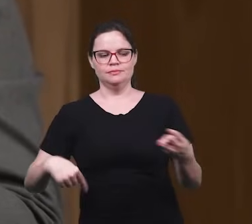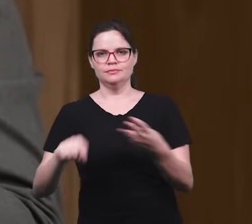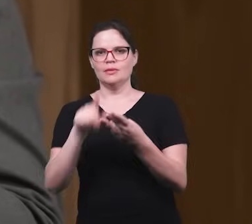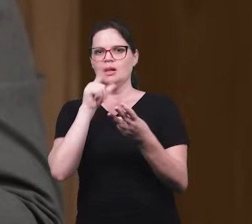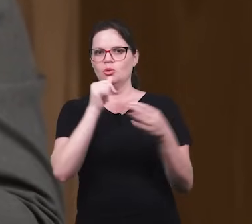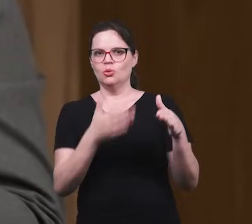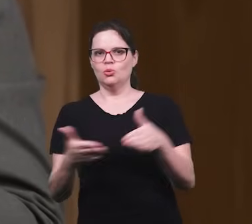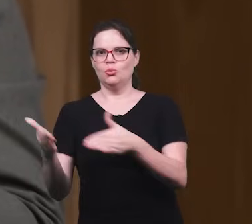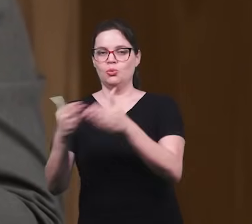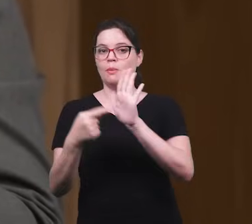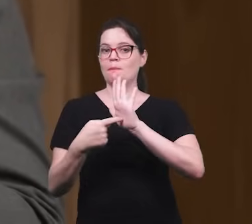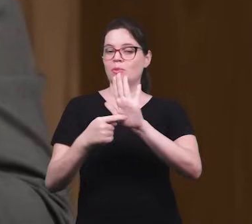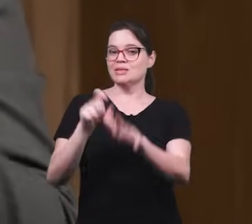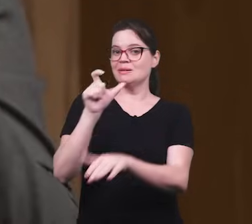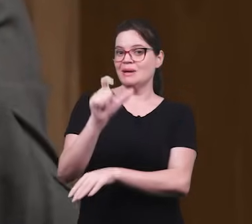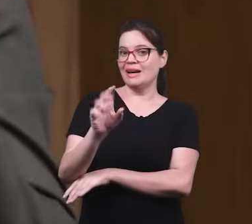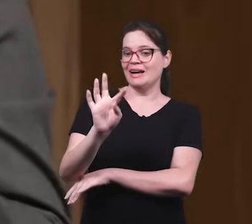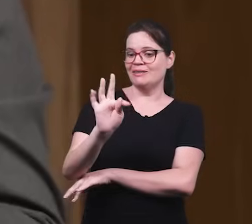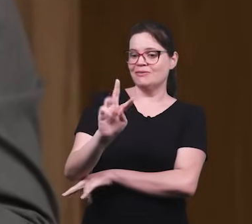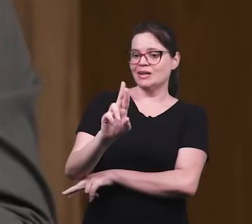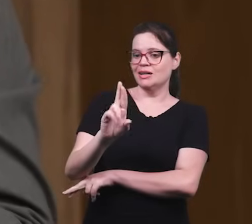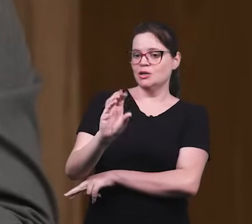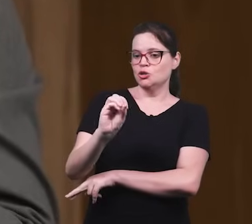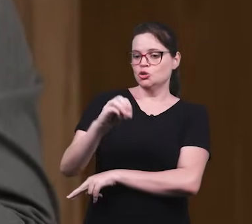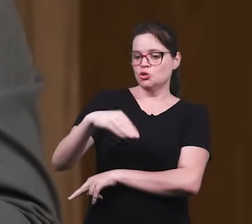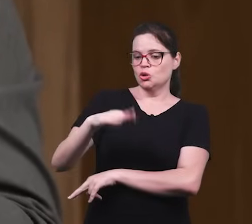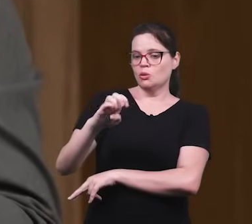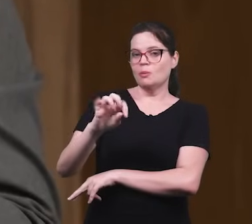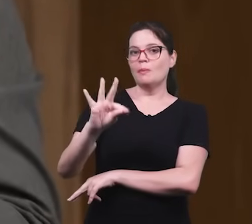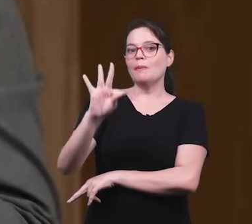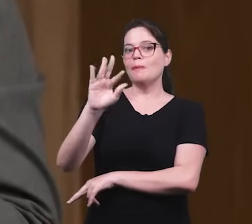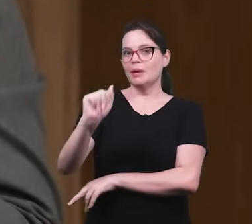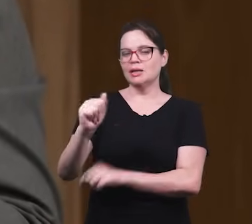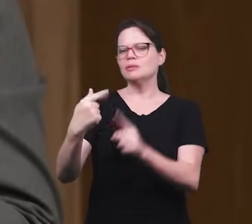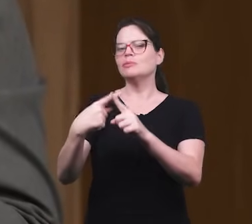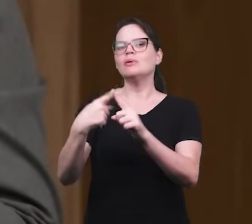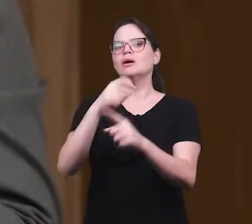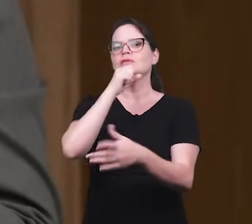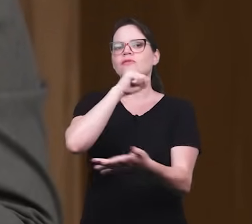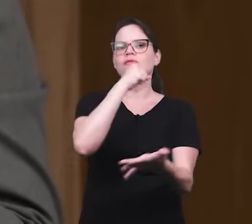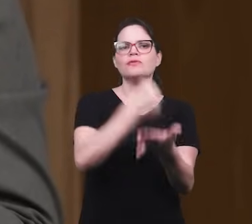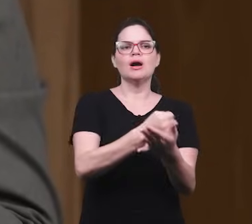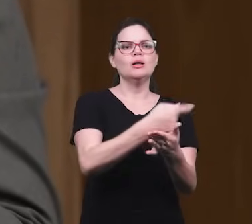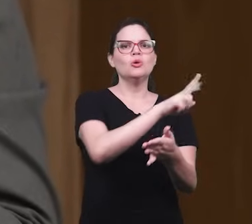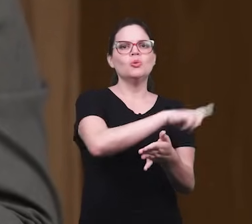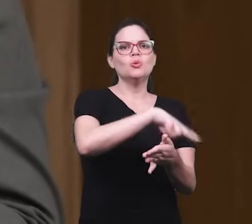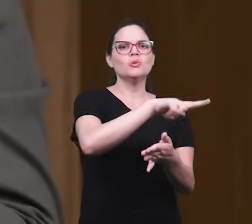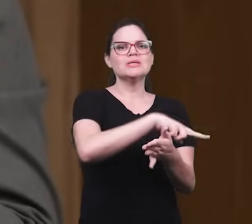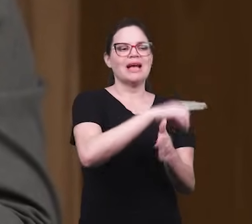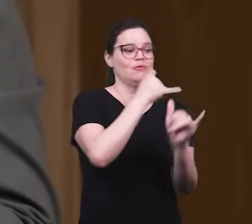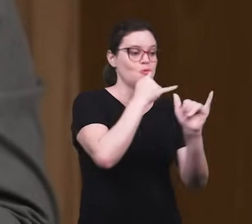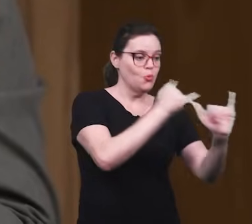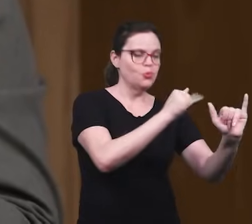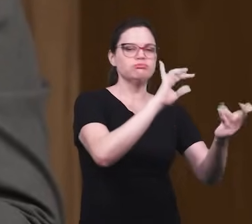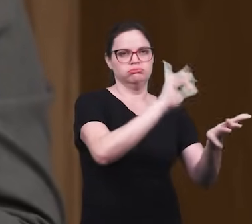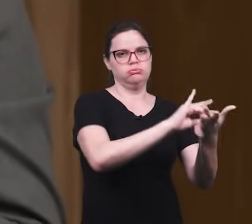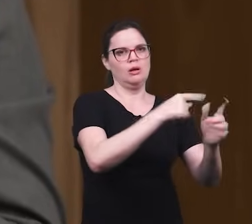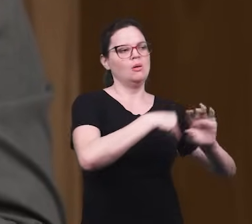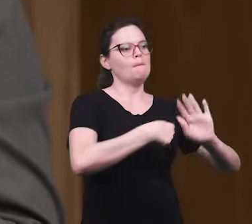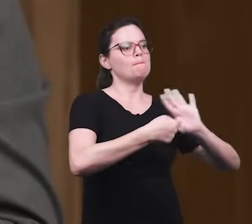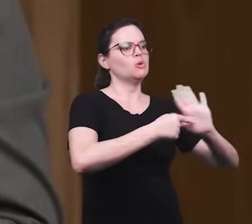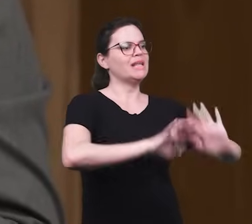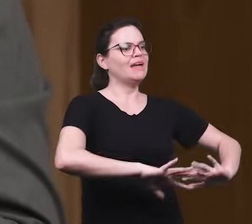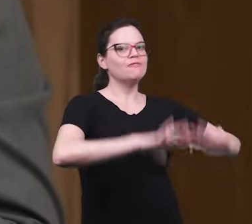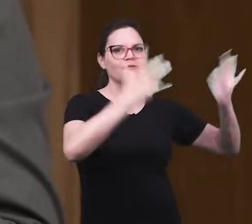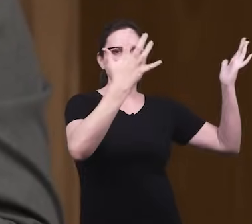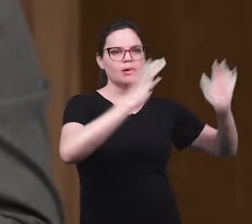de trombetas, né? Então a trombeta era usada no Velho Testamento para mostrar, para anunciar eventos, e aqui também o Senhor